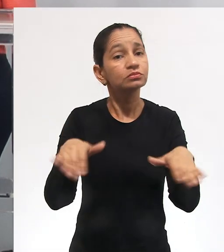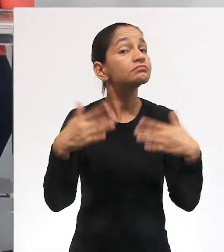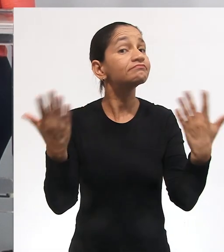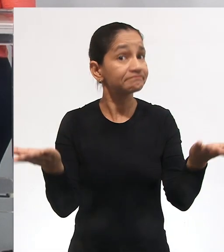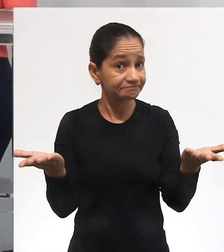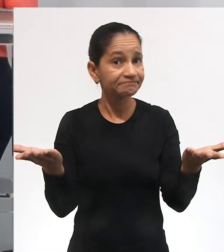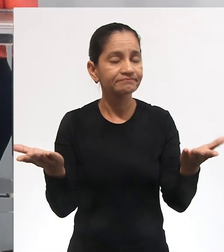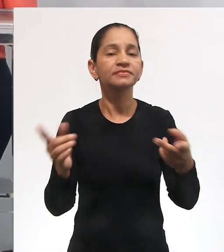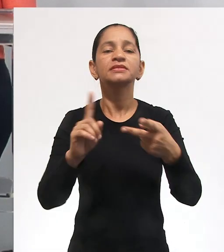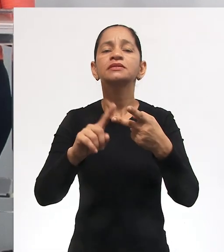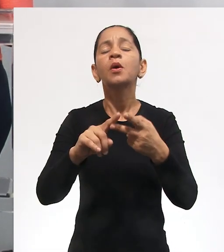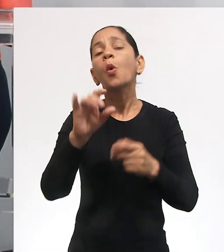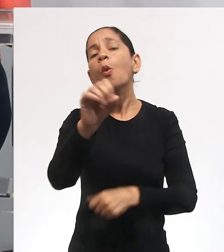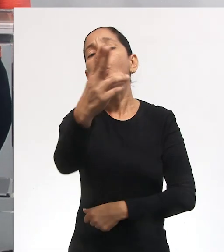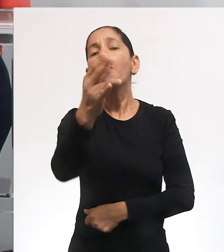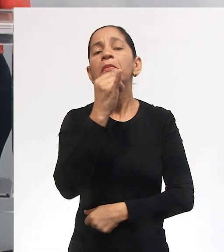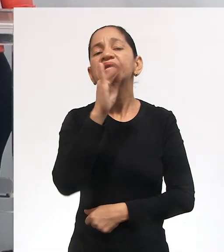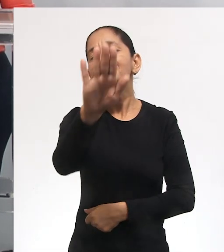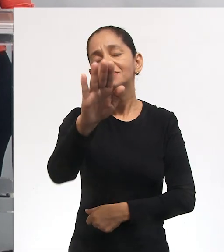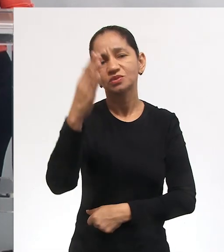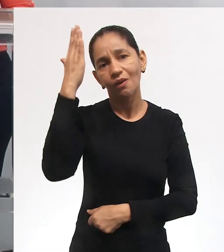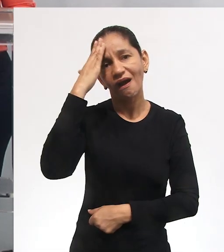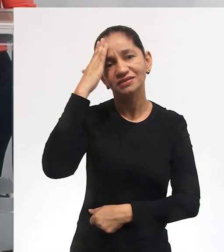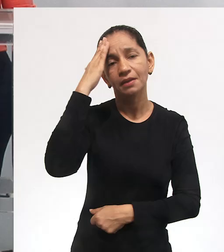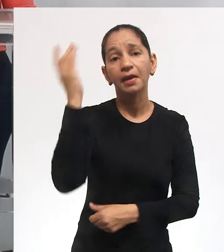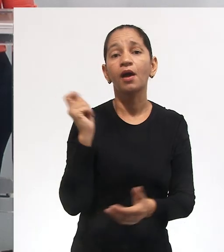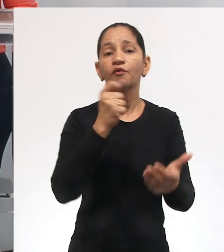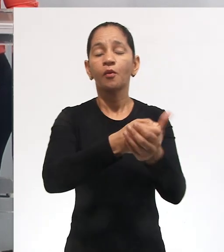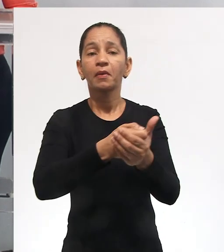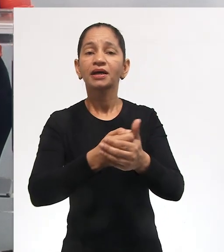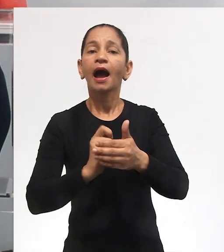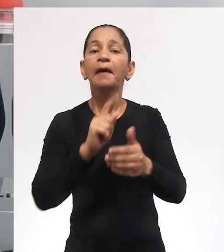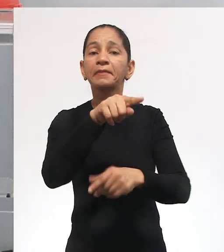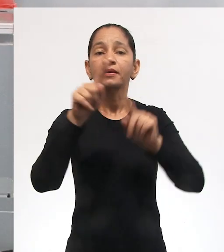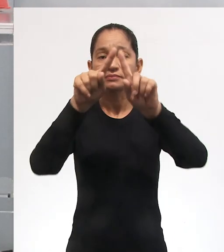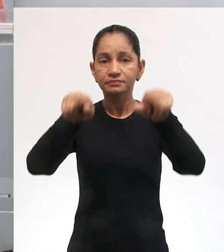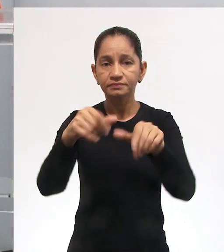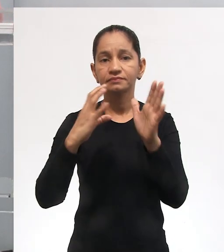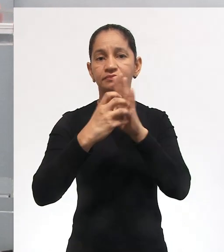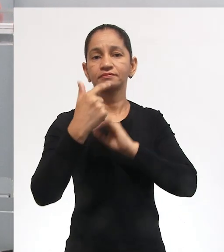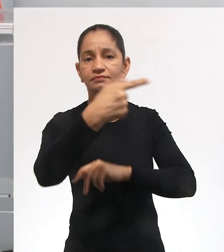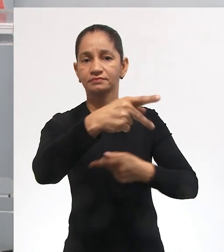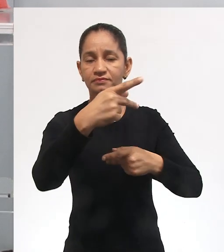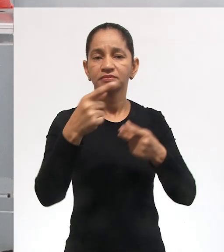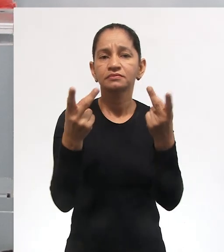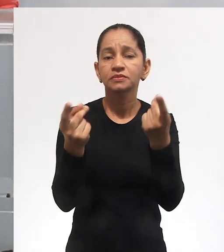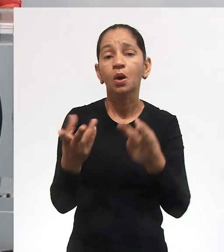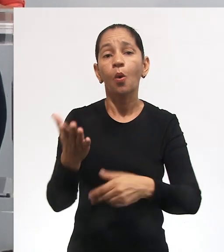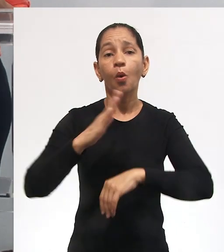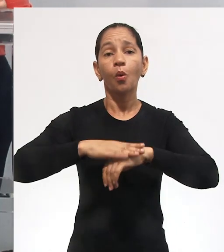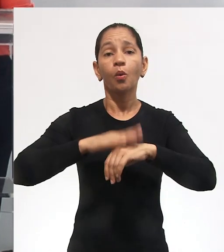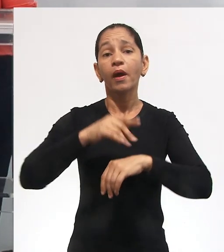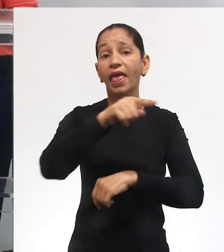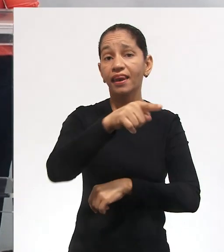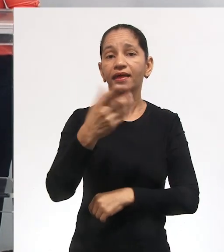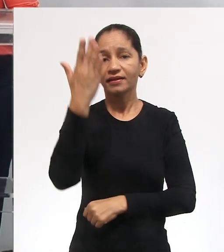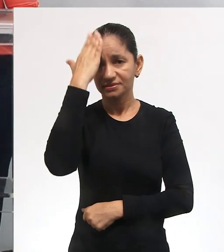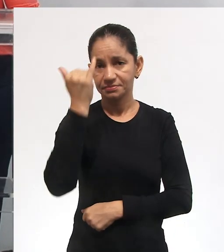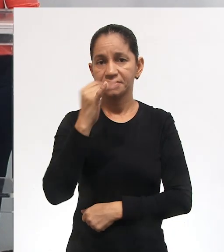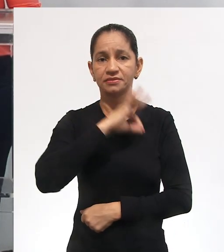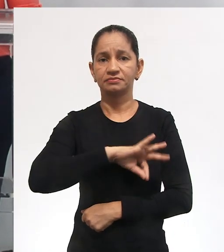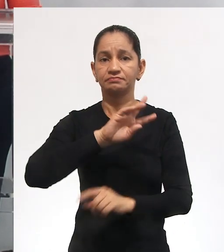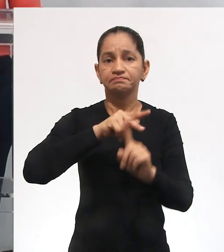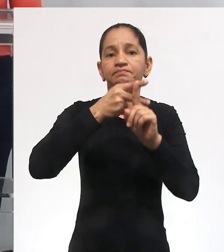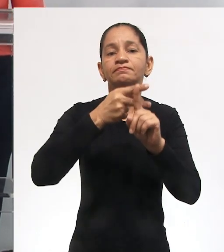eu quero saber quanto que eu vou dar de comissão para o meu funcionário, ou então eu quero saber quanto que eu estou ganhando de